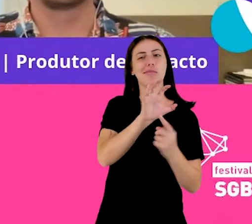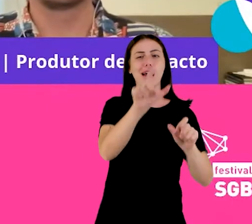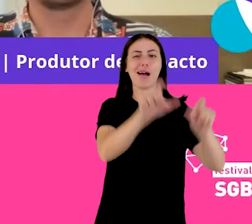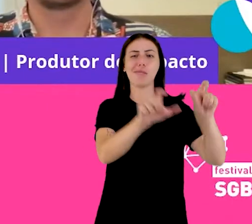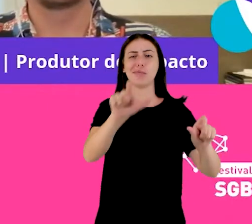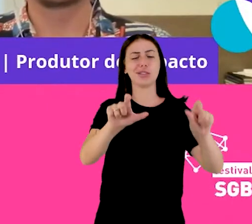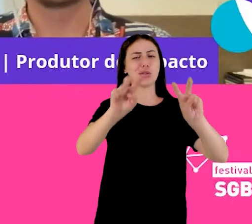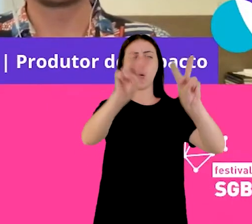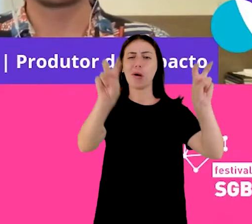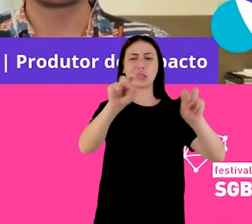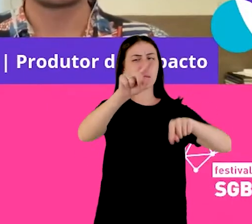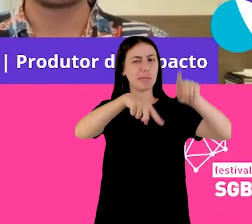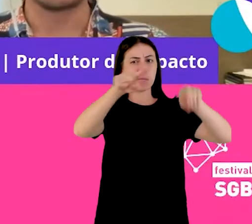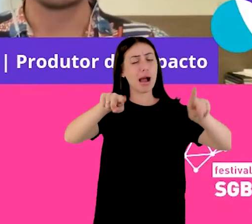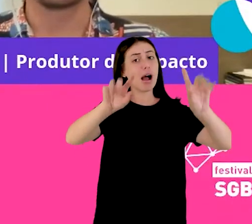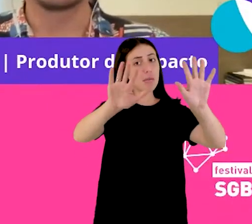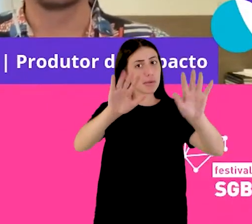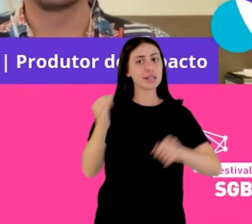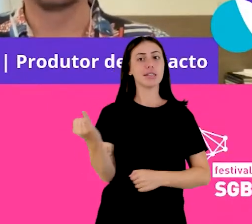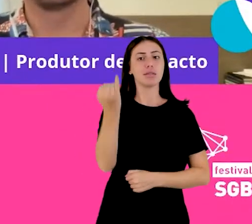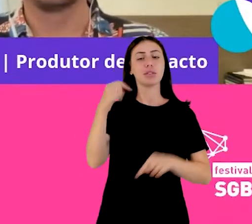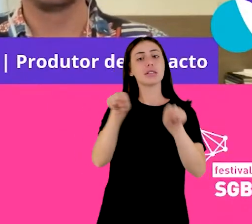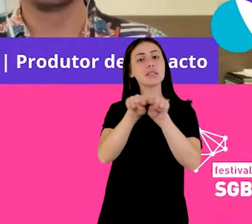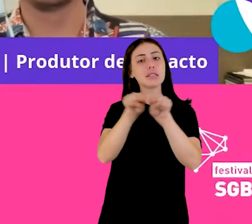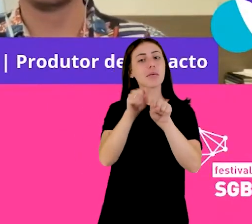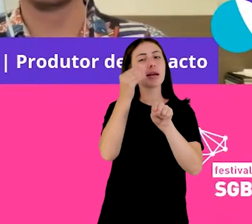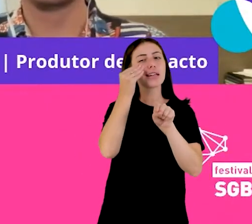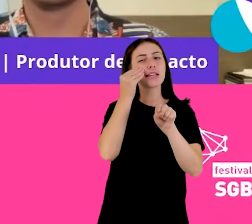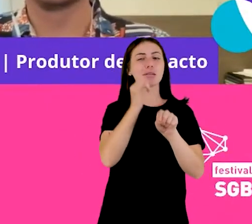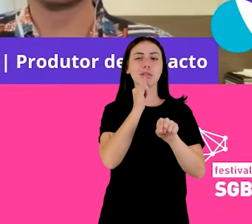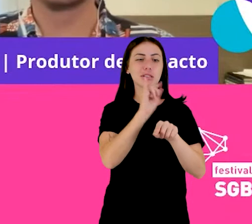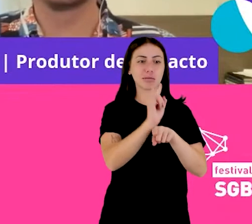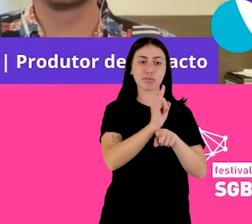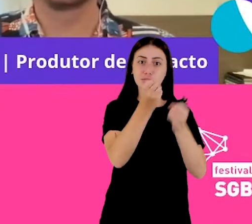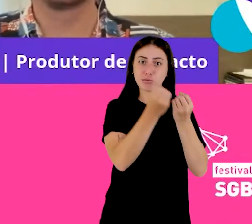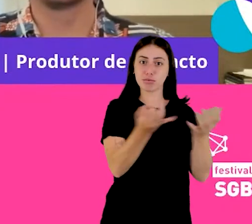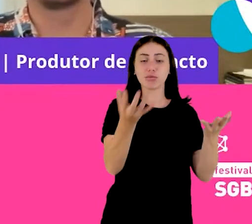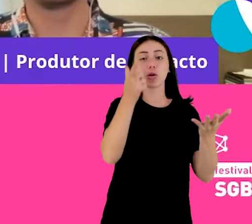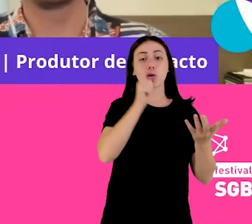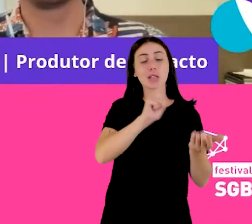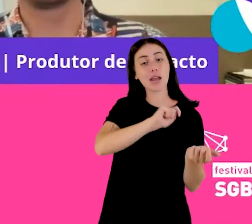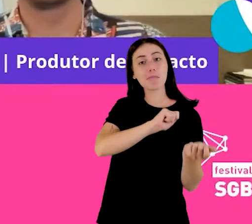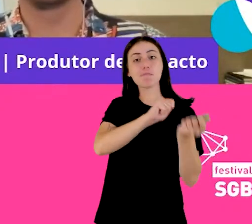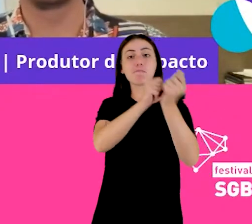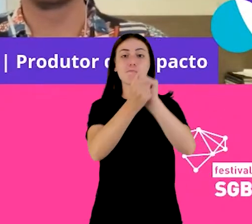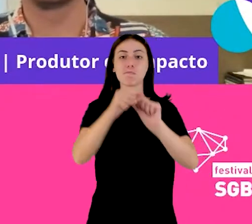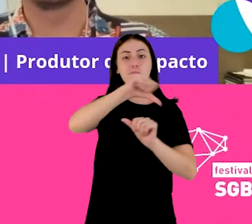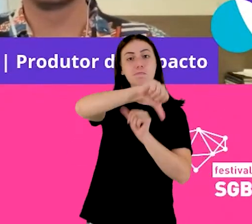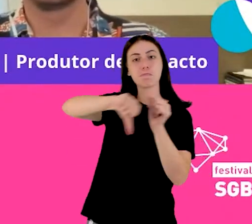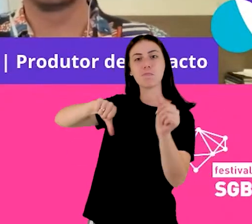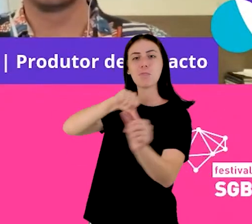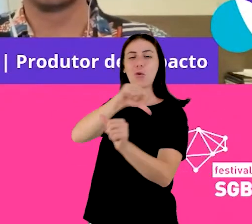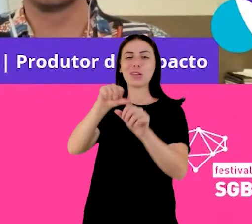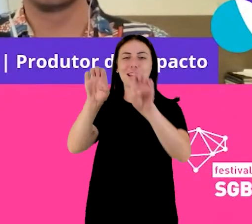temas diversos, relevantes, e a partir disso também mudar estruturas e criar redes por meio de campanhas de